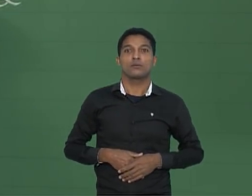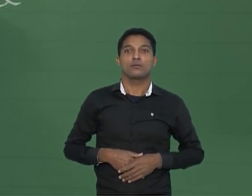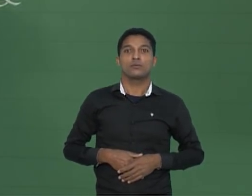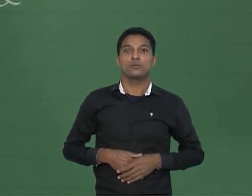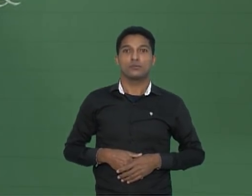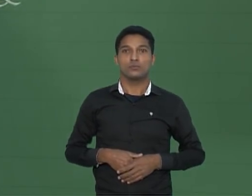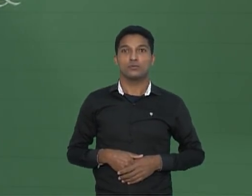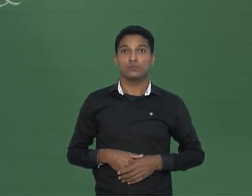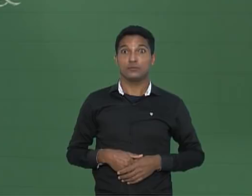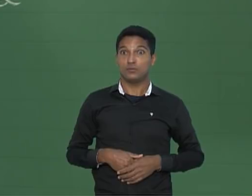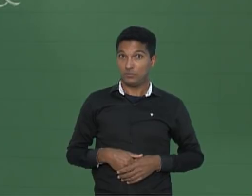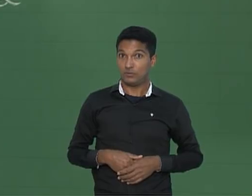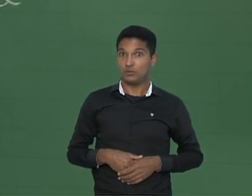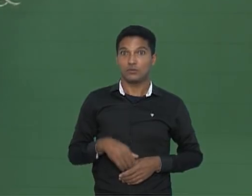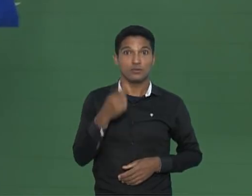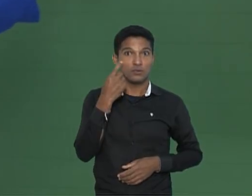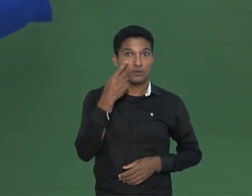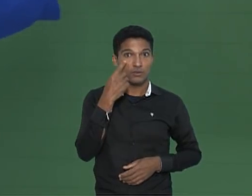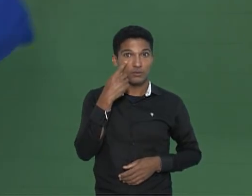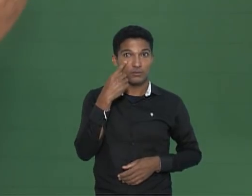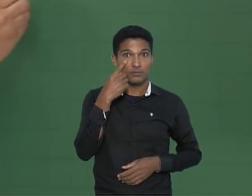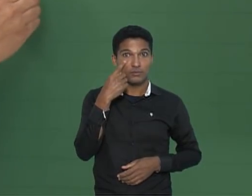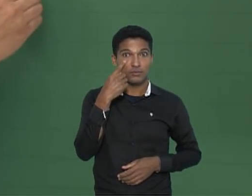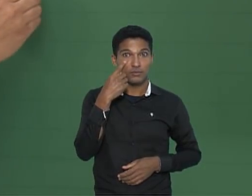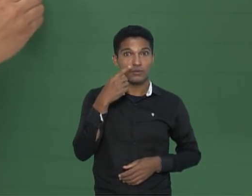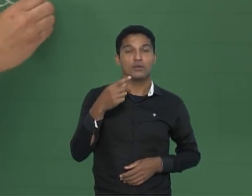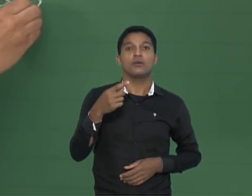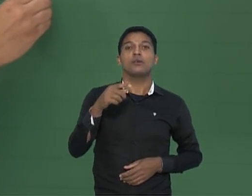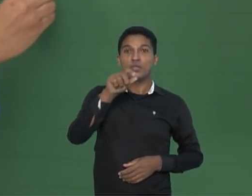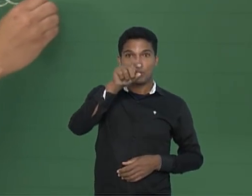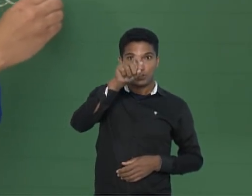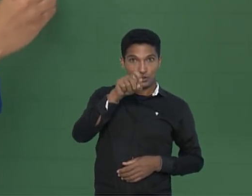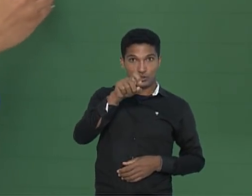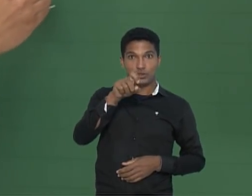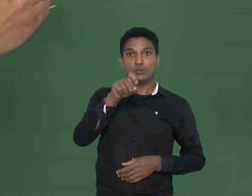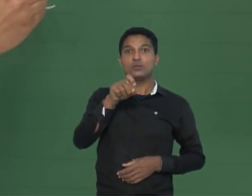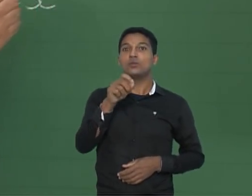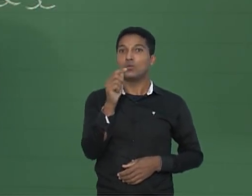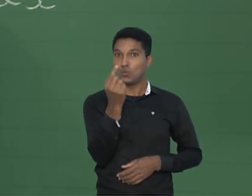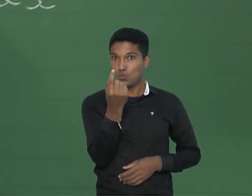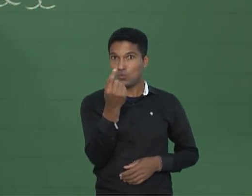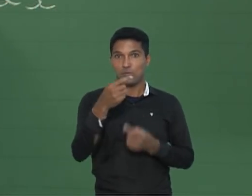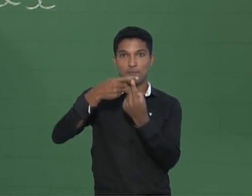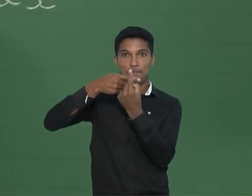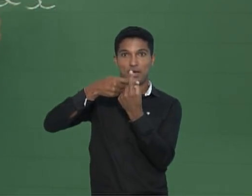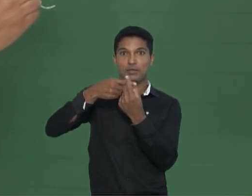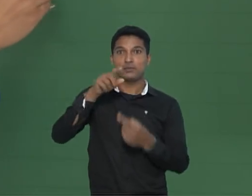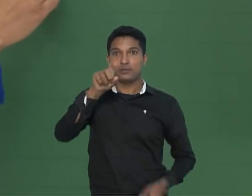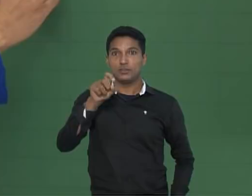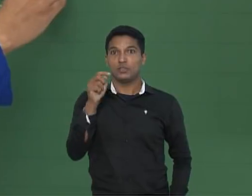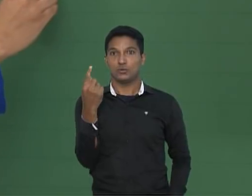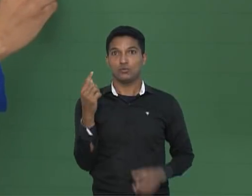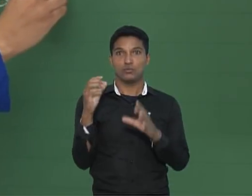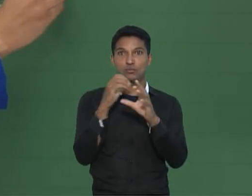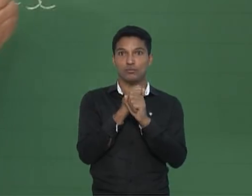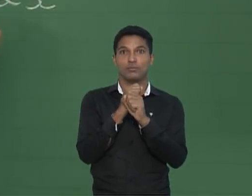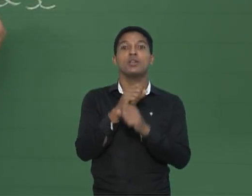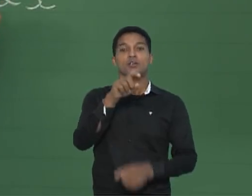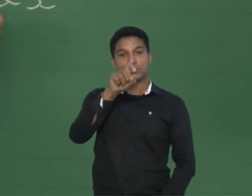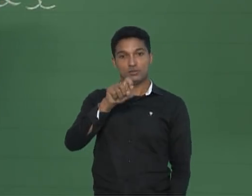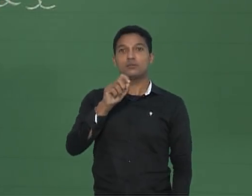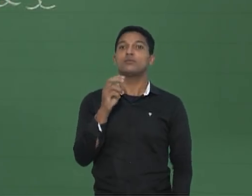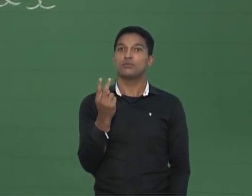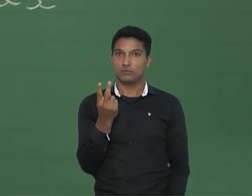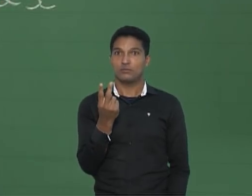12. Olha o x aqui, ó. Eu vou juntar x1 com mais x1, dá x2.